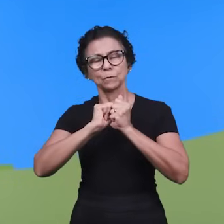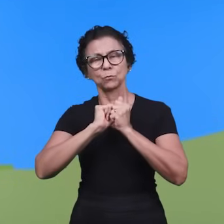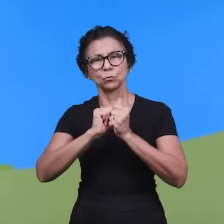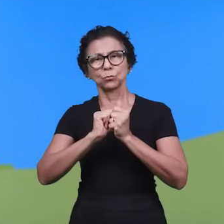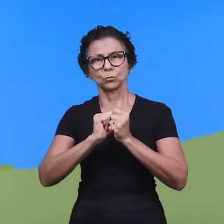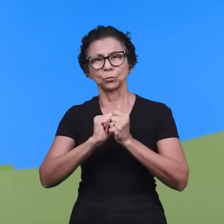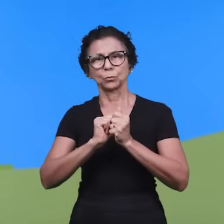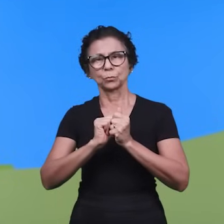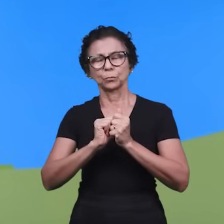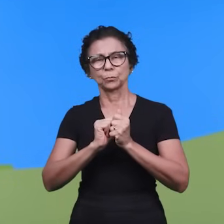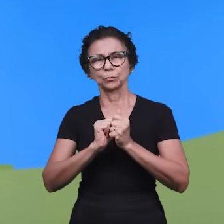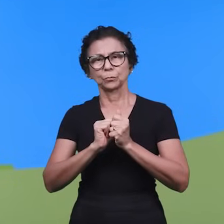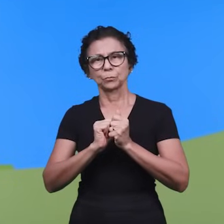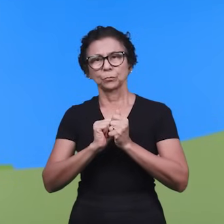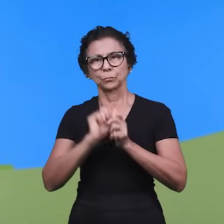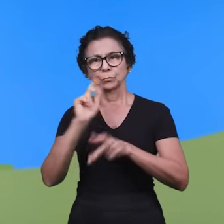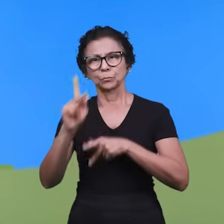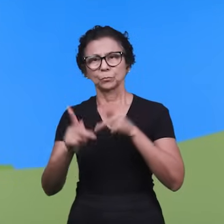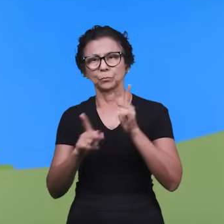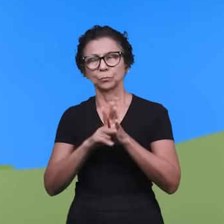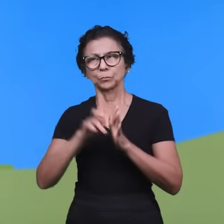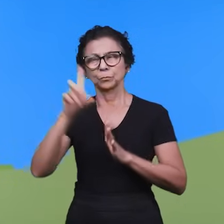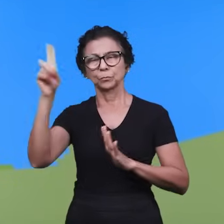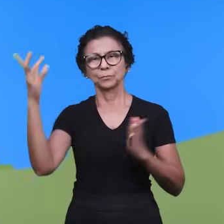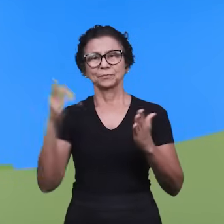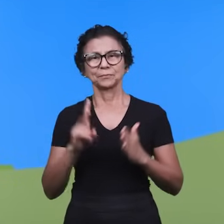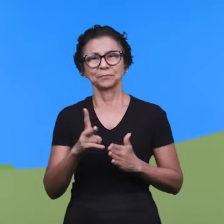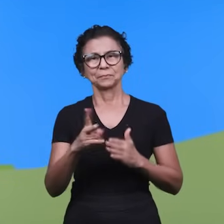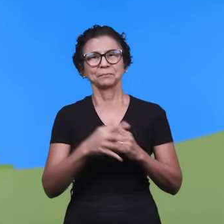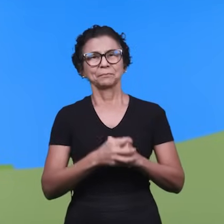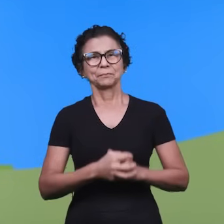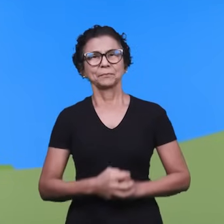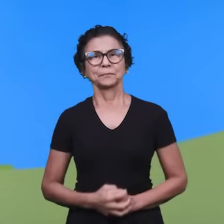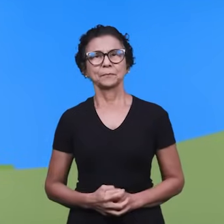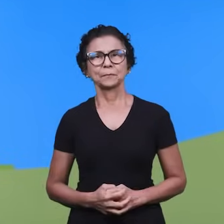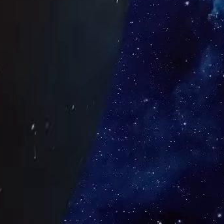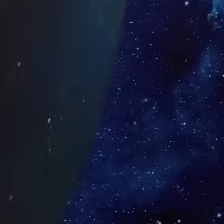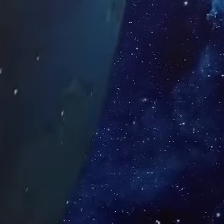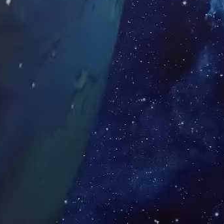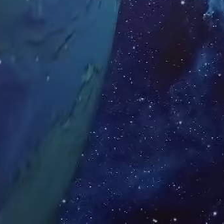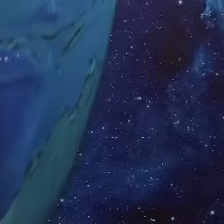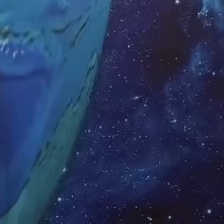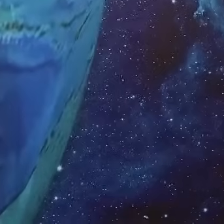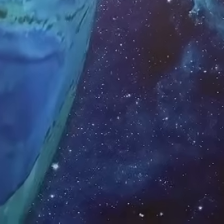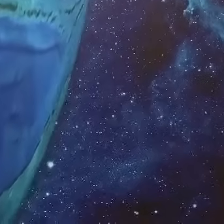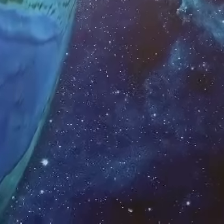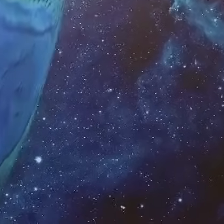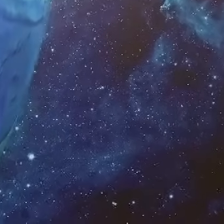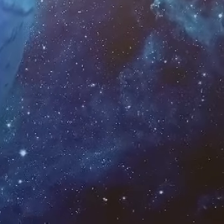esteja conosco e com toda a igreja, agora e para sempre. Amém.